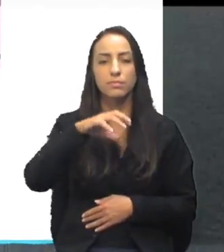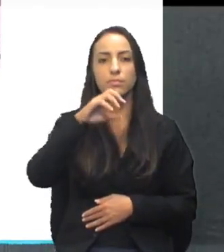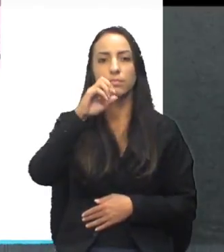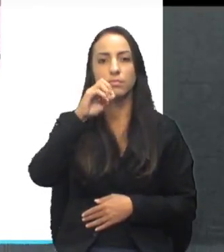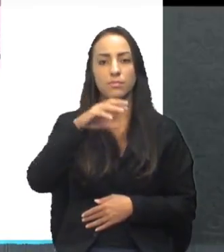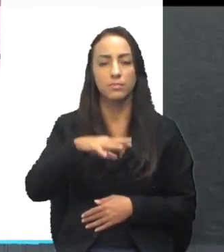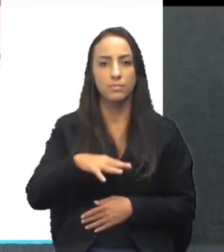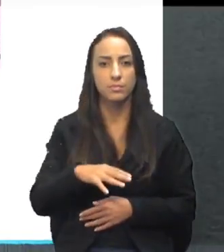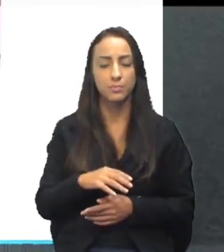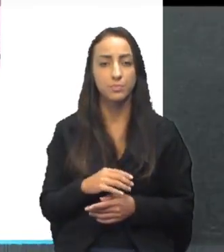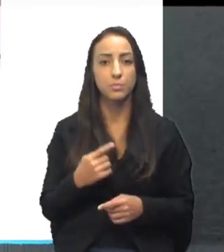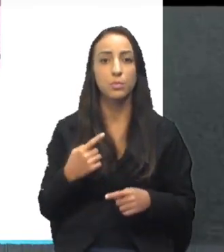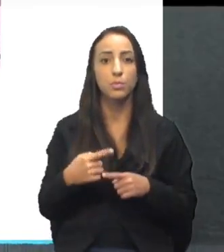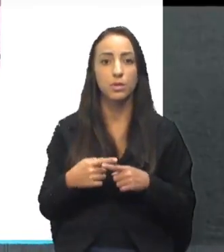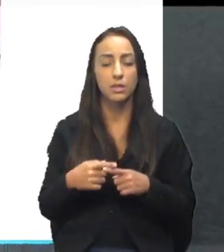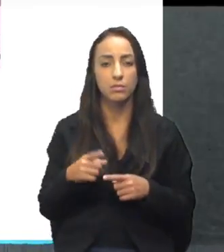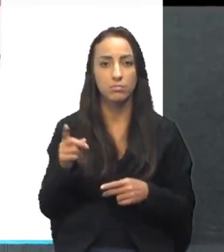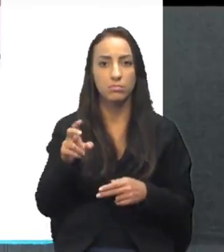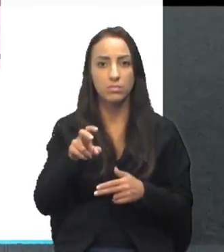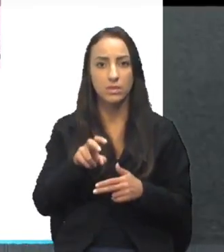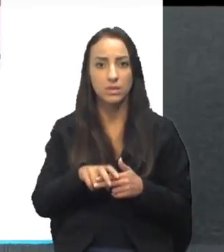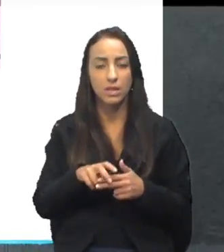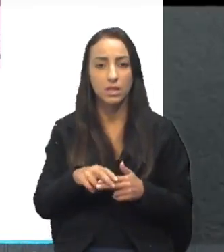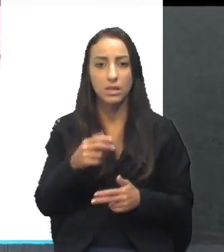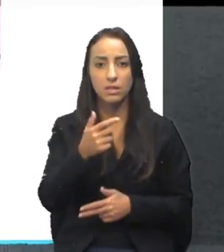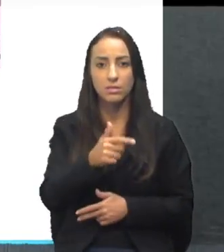o paciente sentado não há